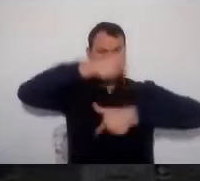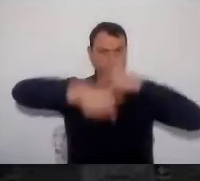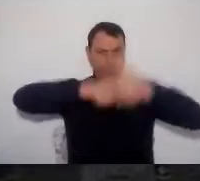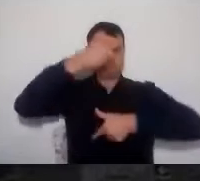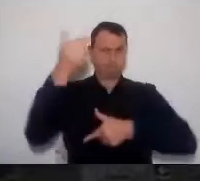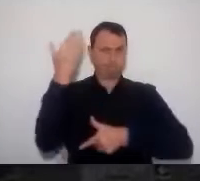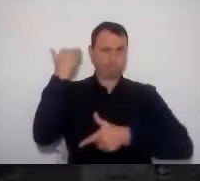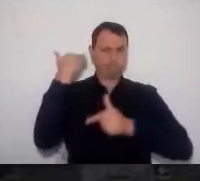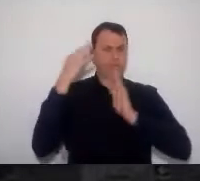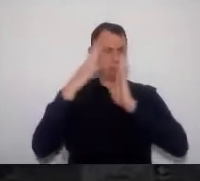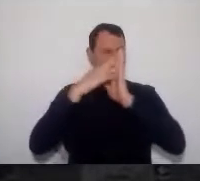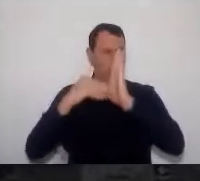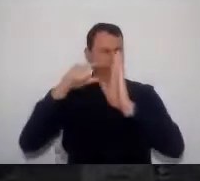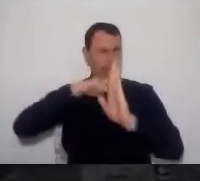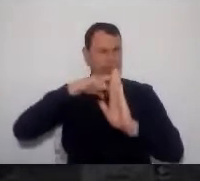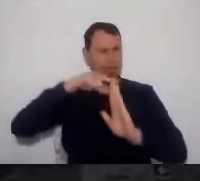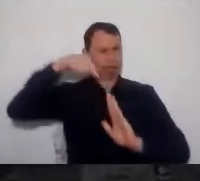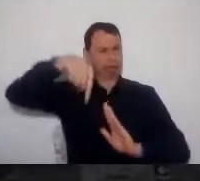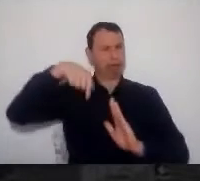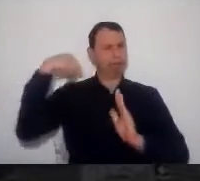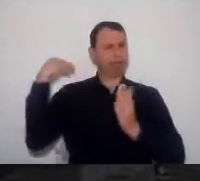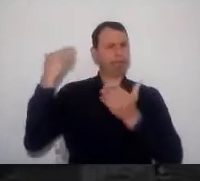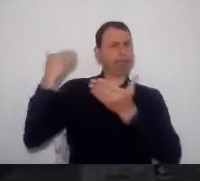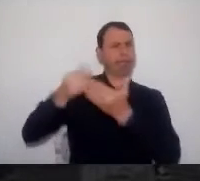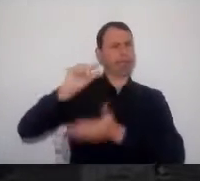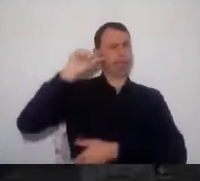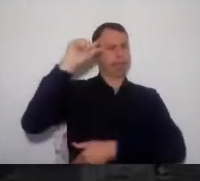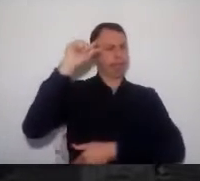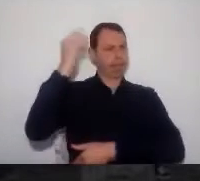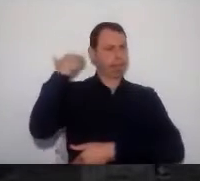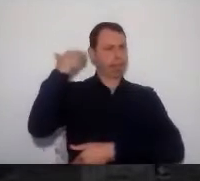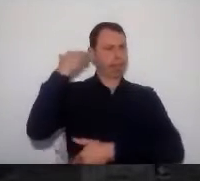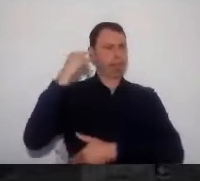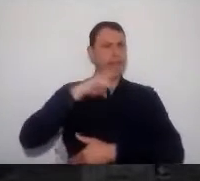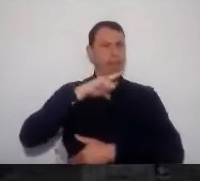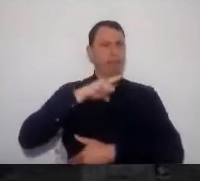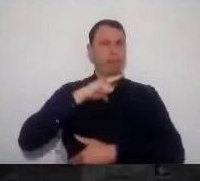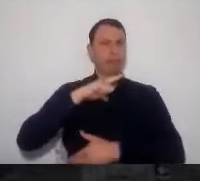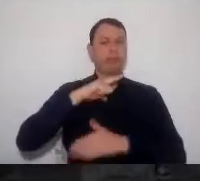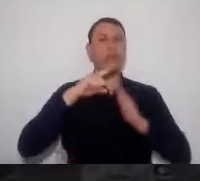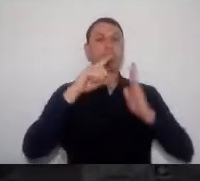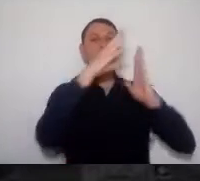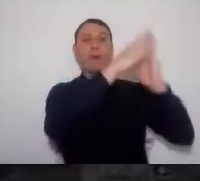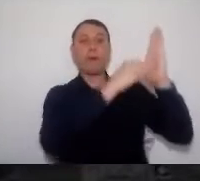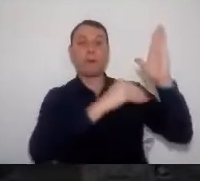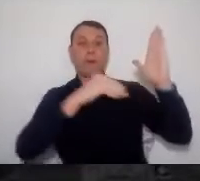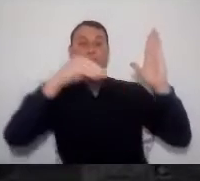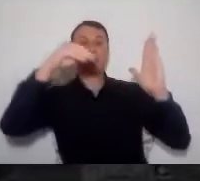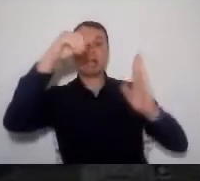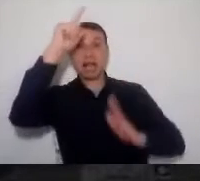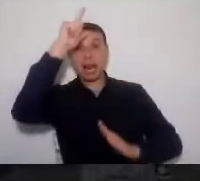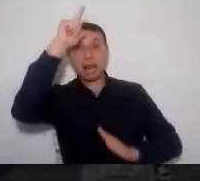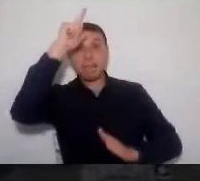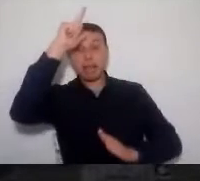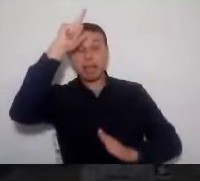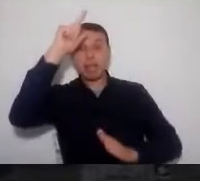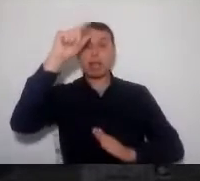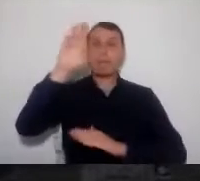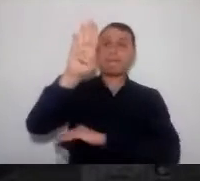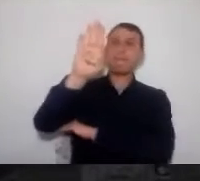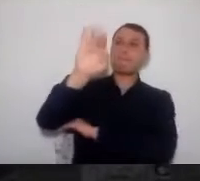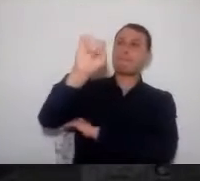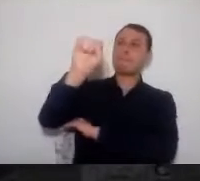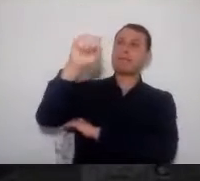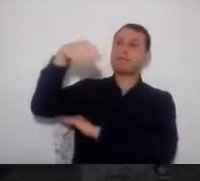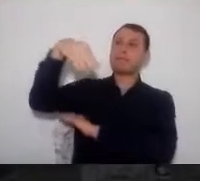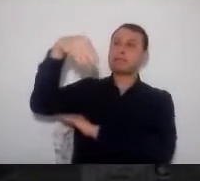tempo, foi delineada na Alemanha do Bismarck. O Bismarck